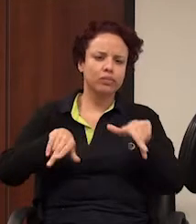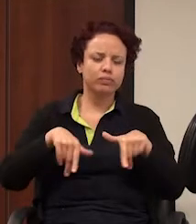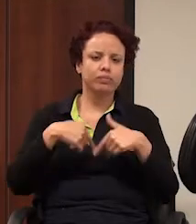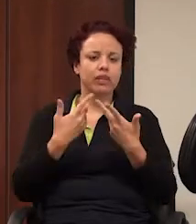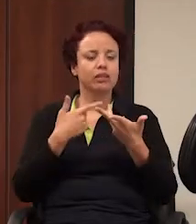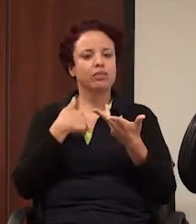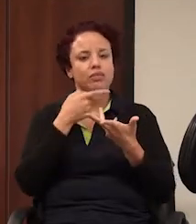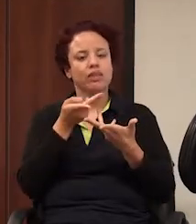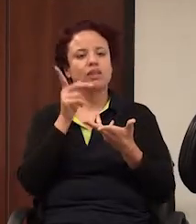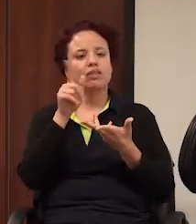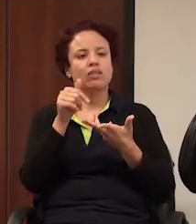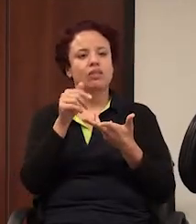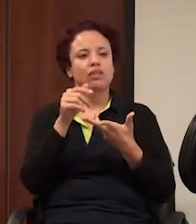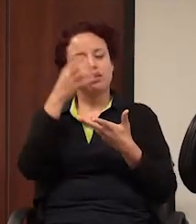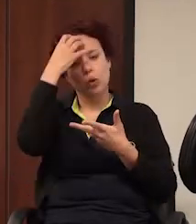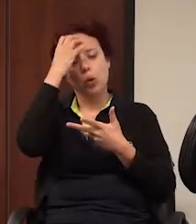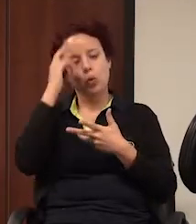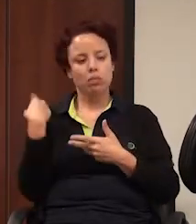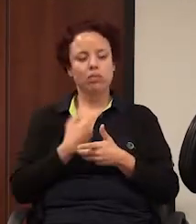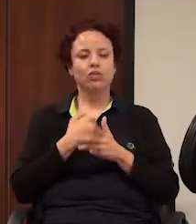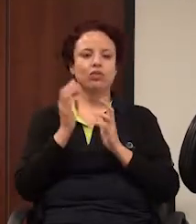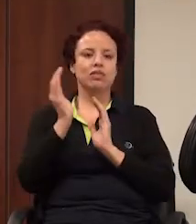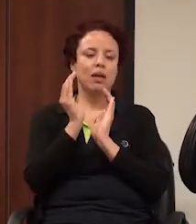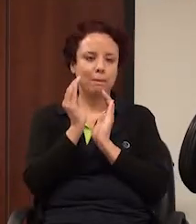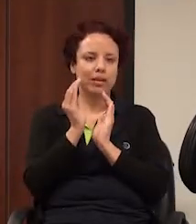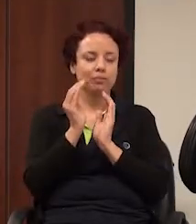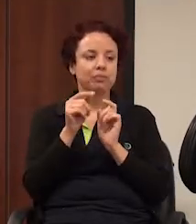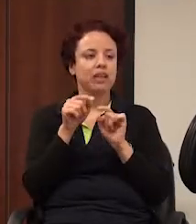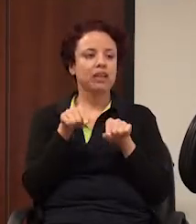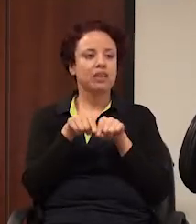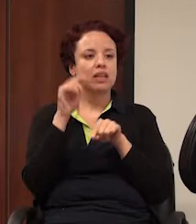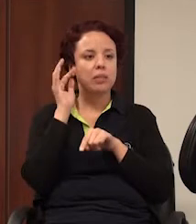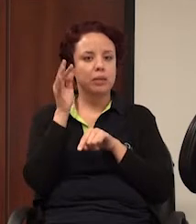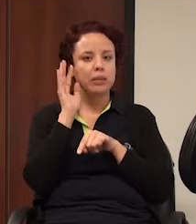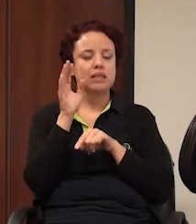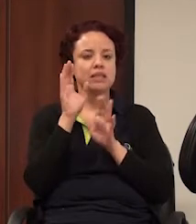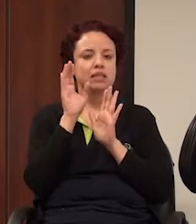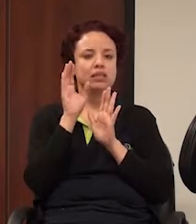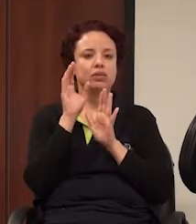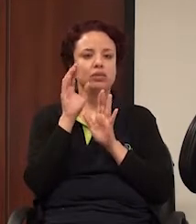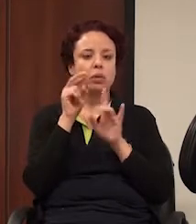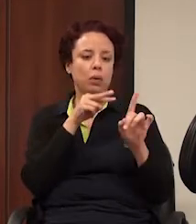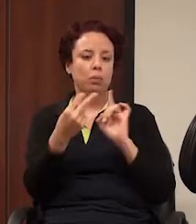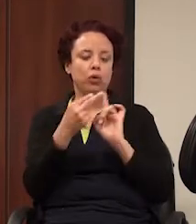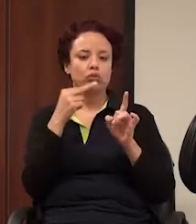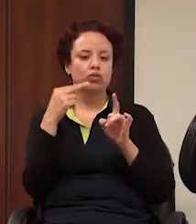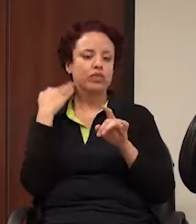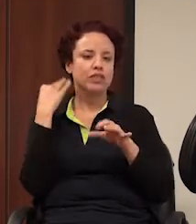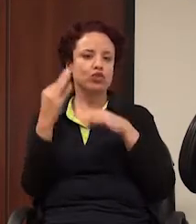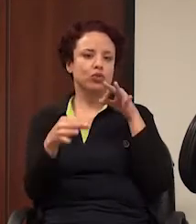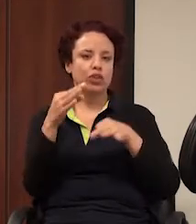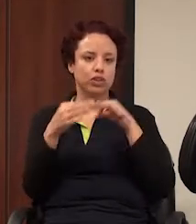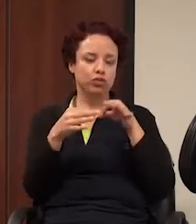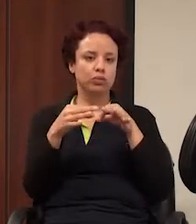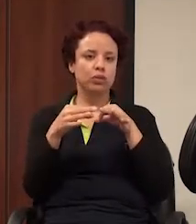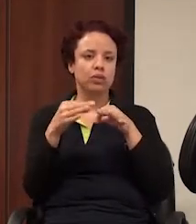eu chamo isso para mim e isso, né, logicamente, dentro de uma concepção jurídico legal,